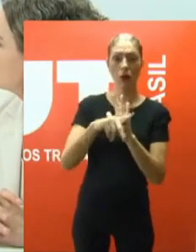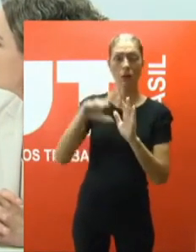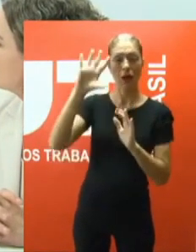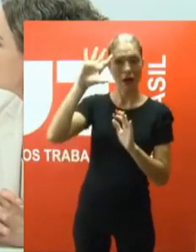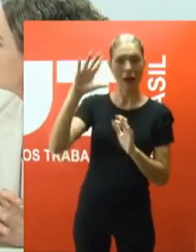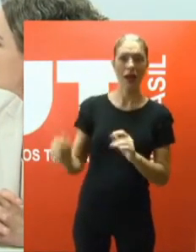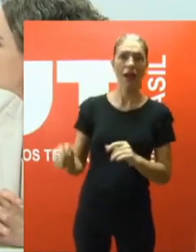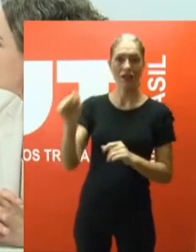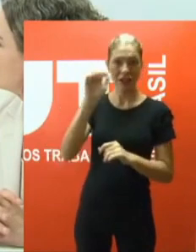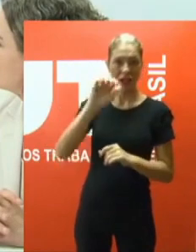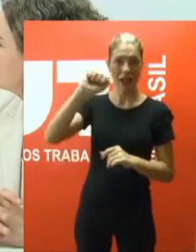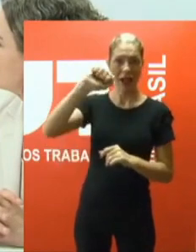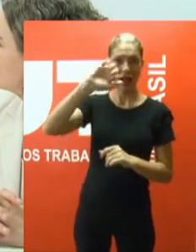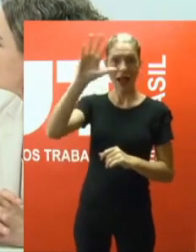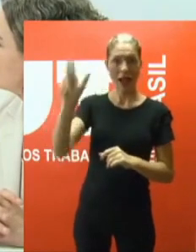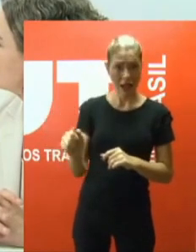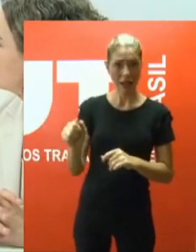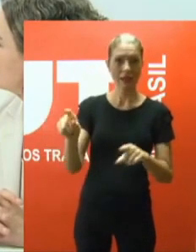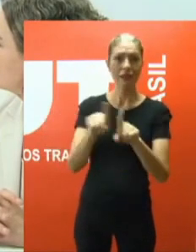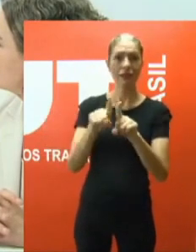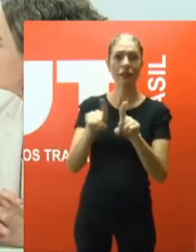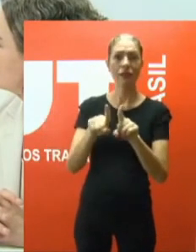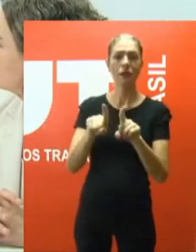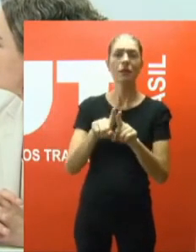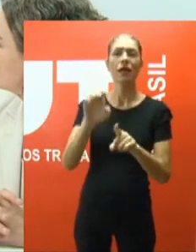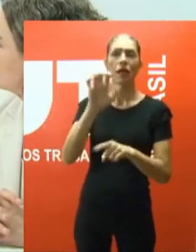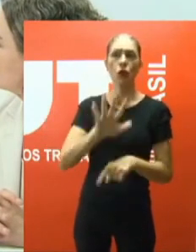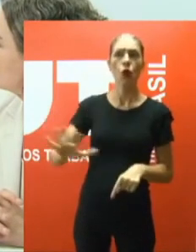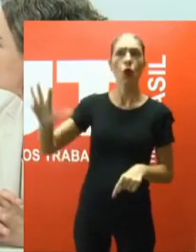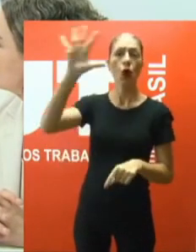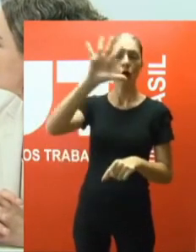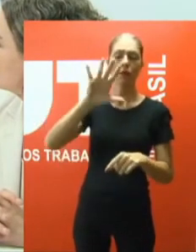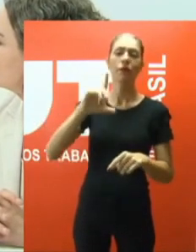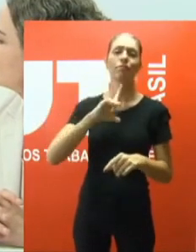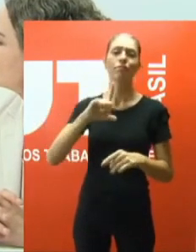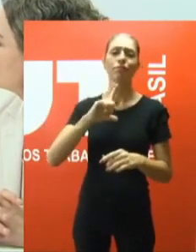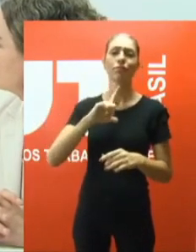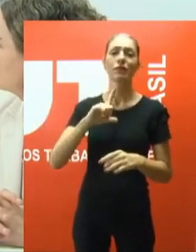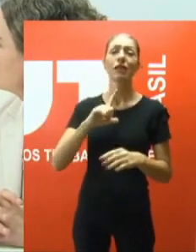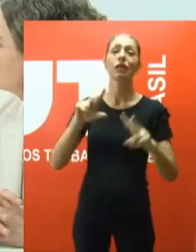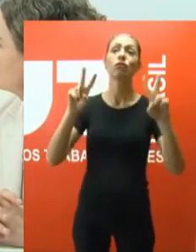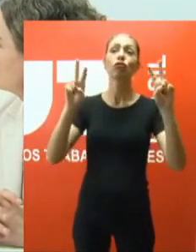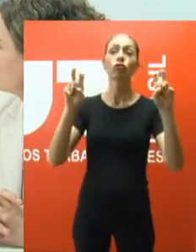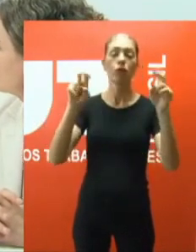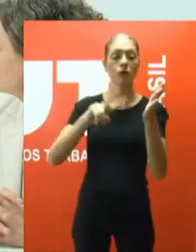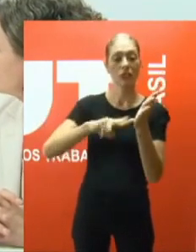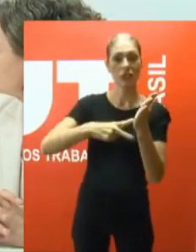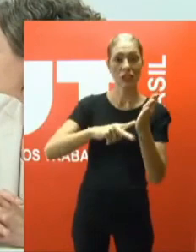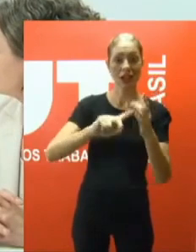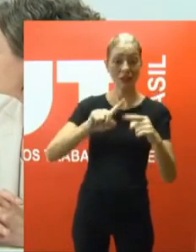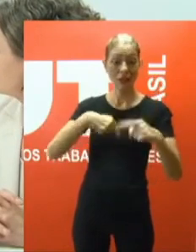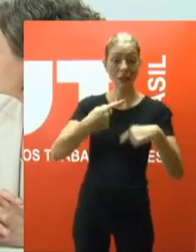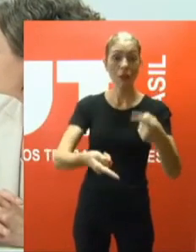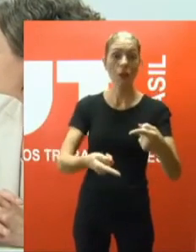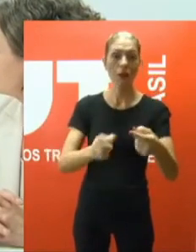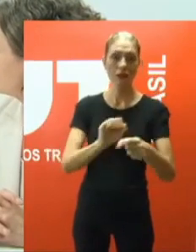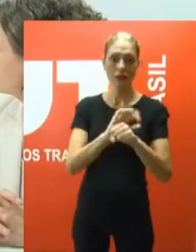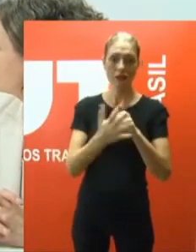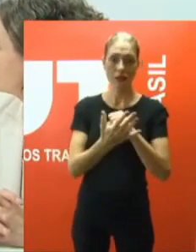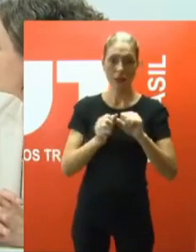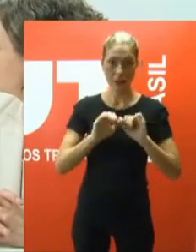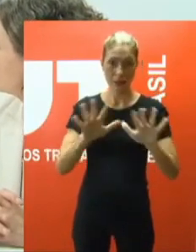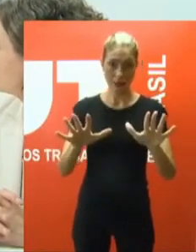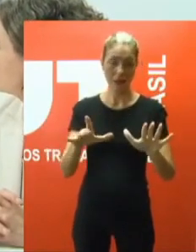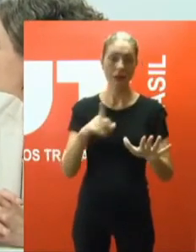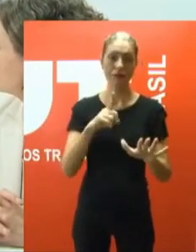e Europa, discutindo o internacionalismo sindical no pós-pandemia. Nós temos 40 presidentes das centrais, o